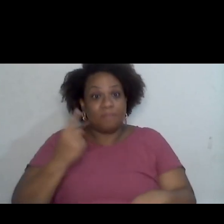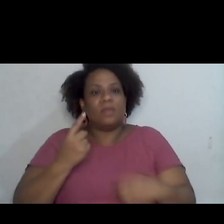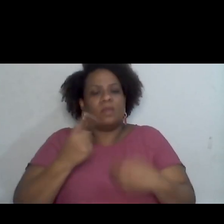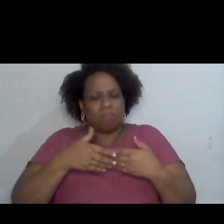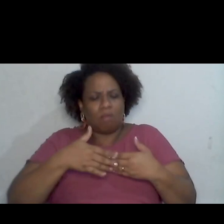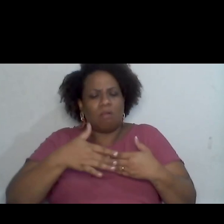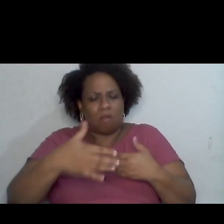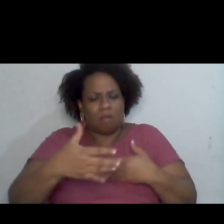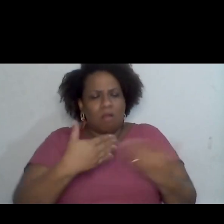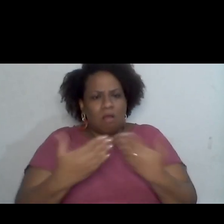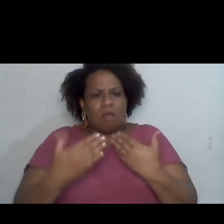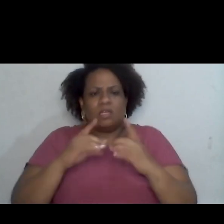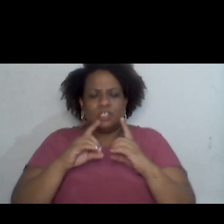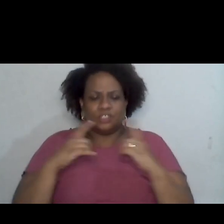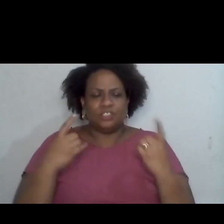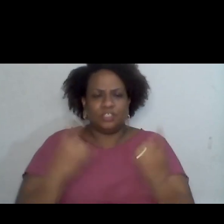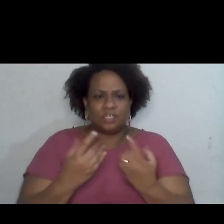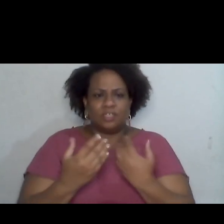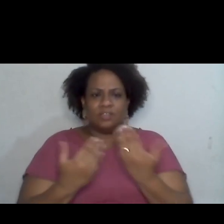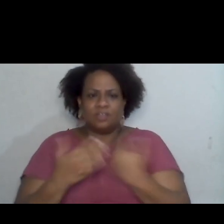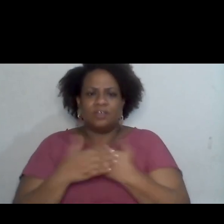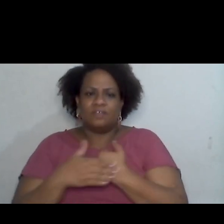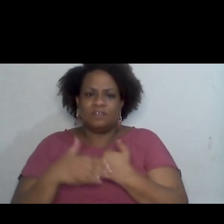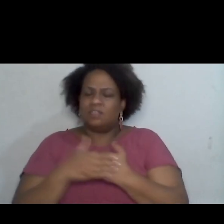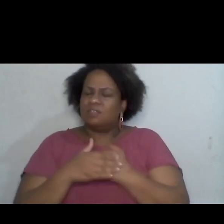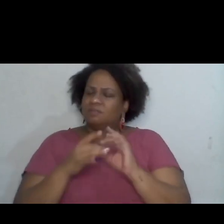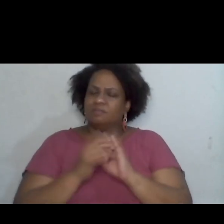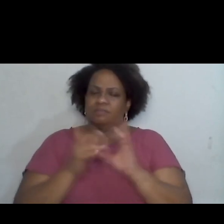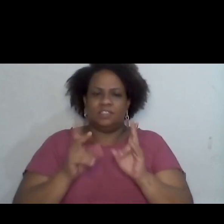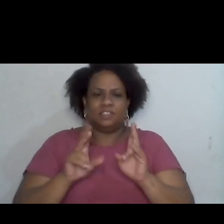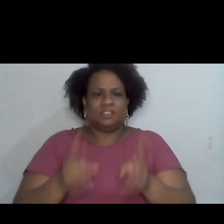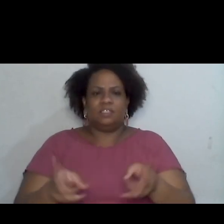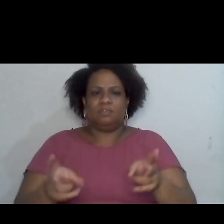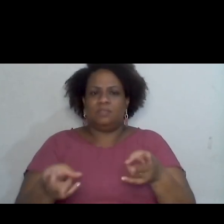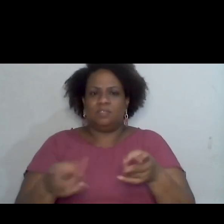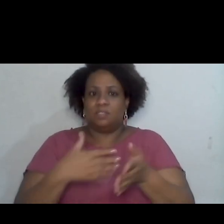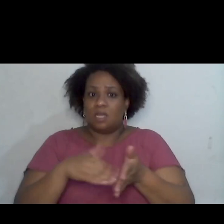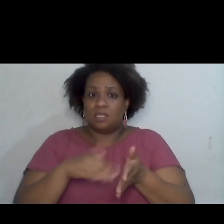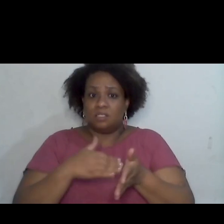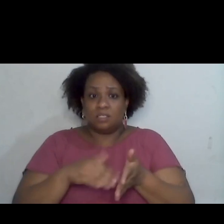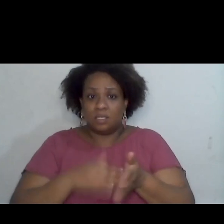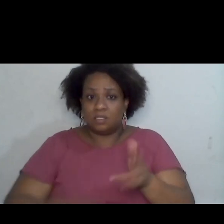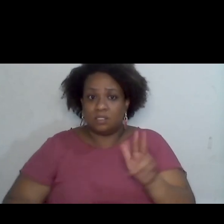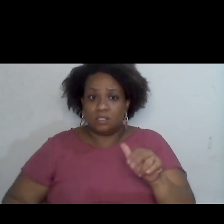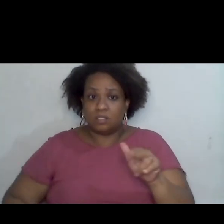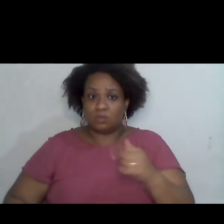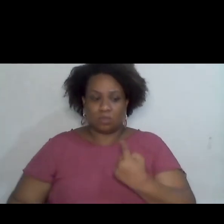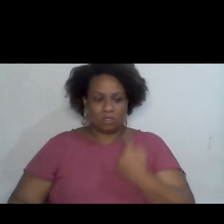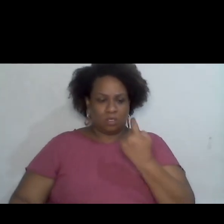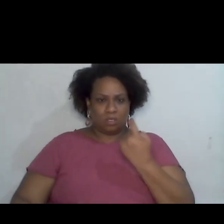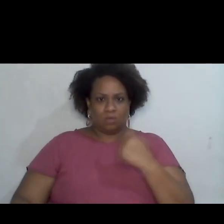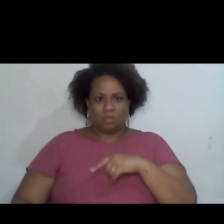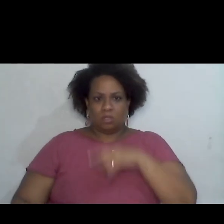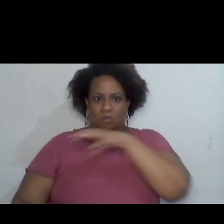com o setor da dança. Estamos à disposição sempre, como já falei, a secretaria não se resume a este secretário, nós temos a FUNSEB,